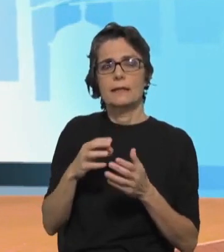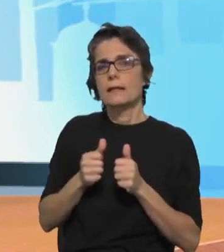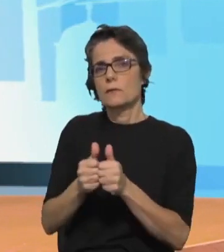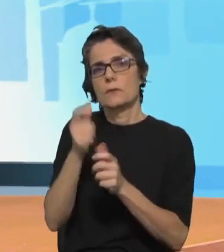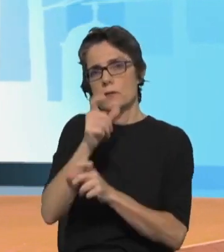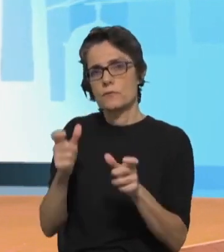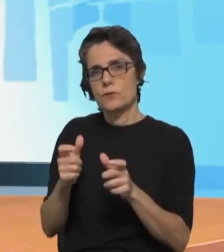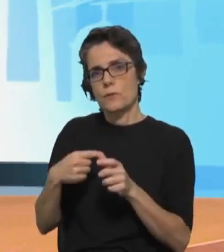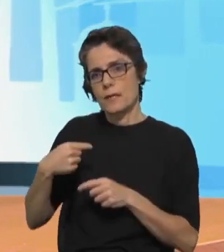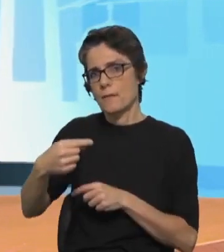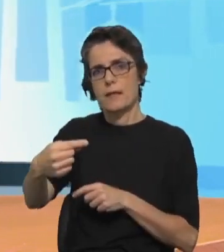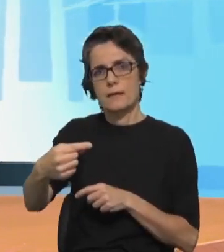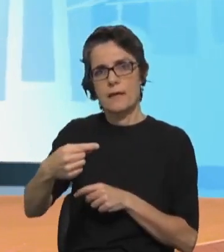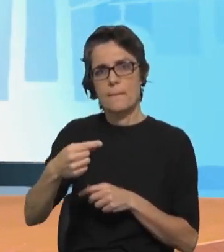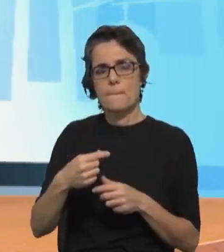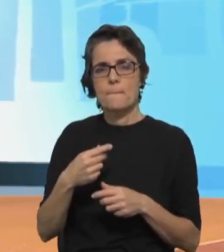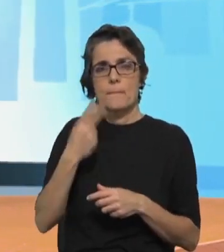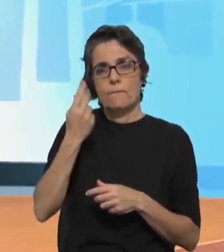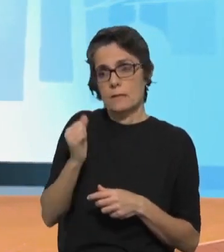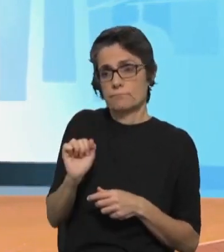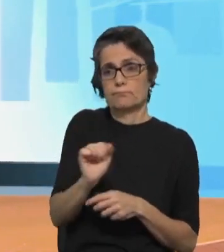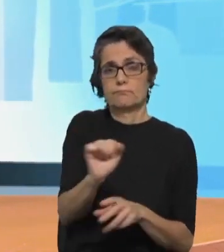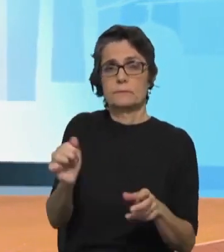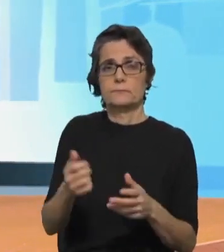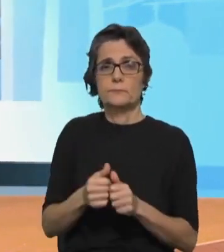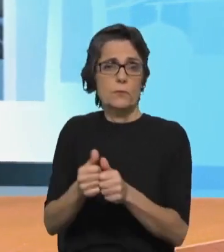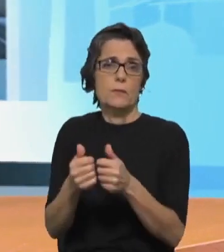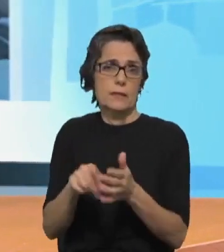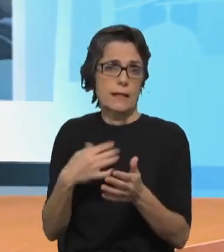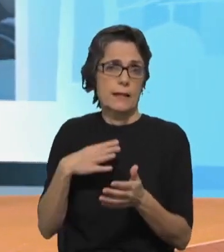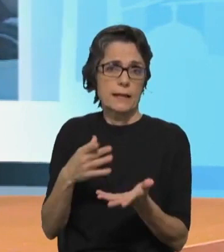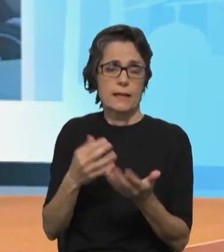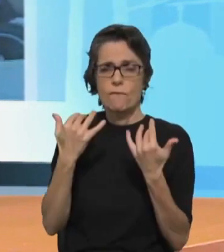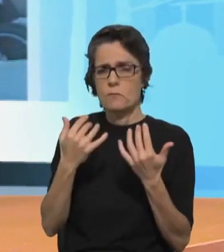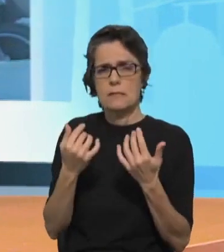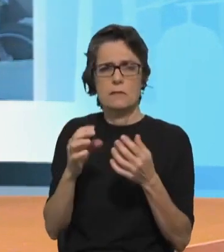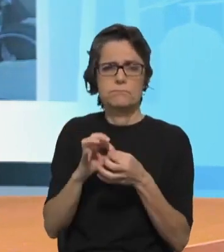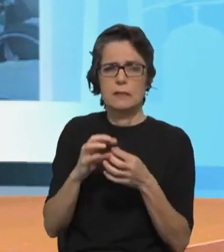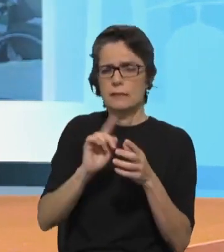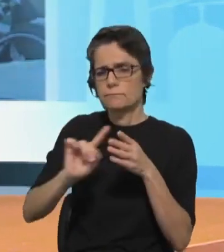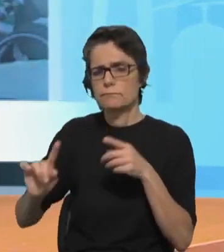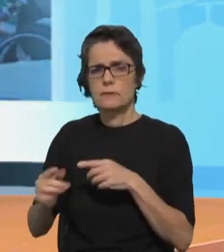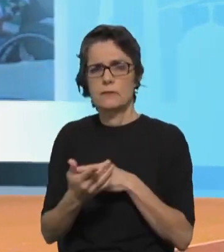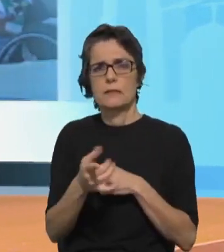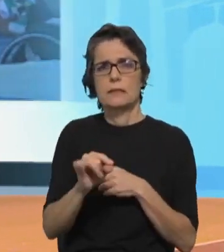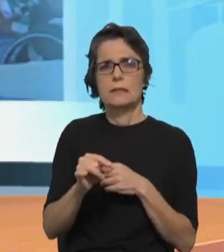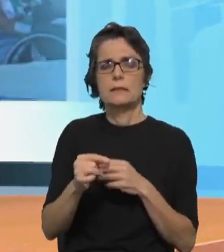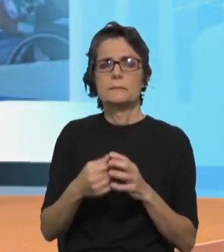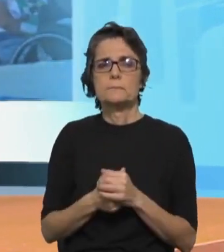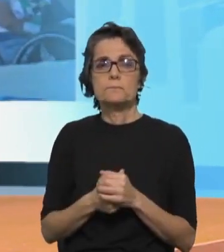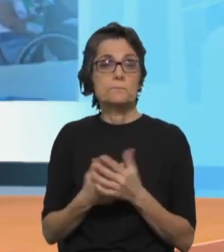várias dimensões da vida das pessoas, que acompanhe, portanto, que dê informação, que também transmita